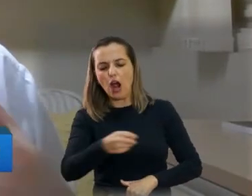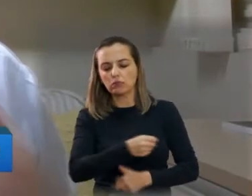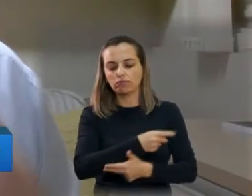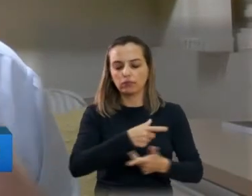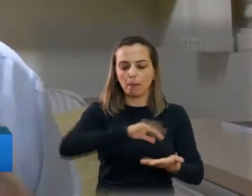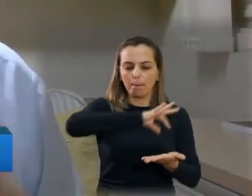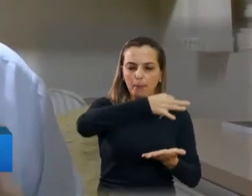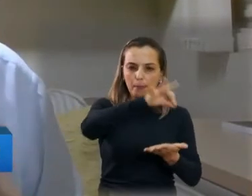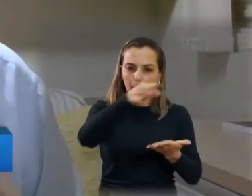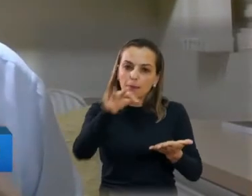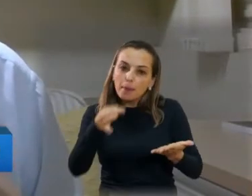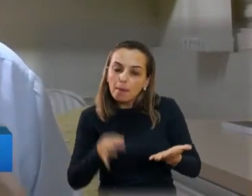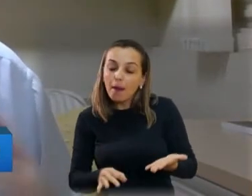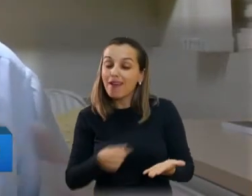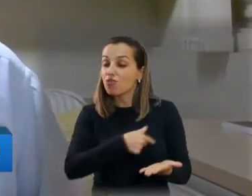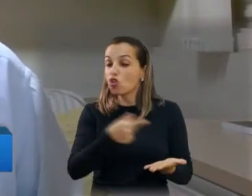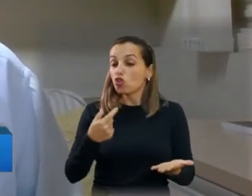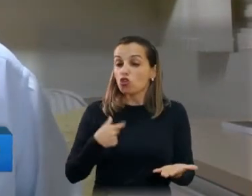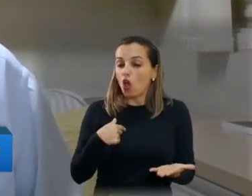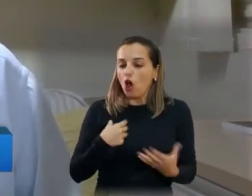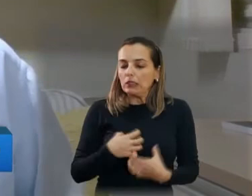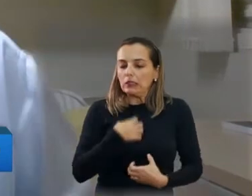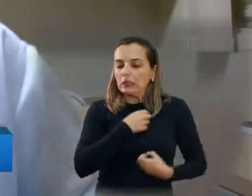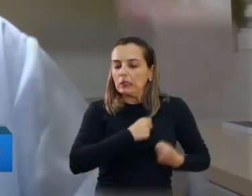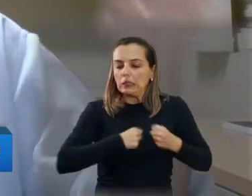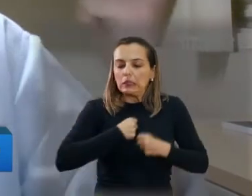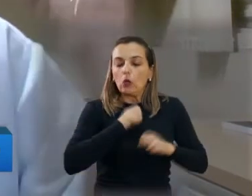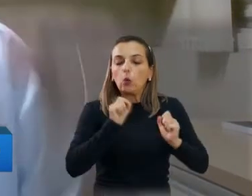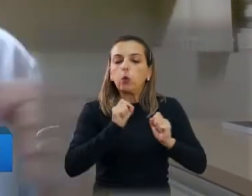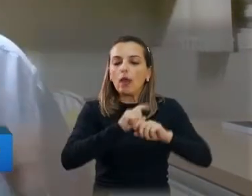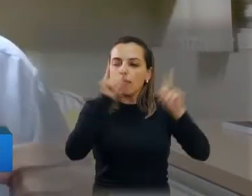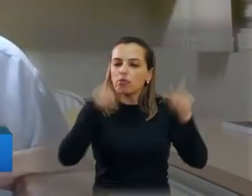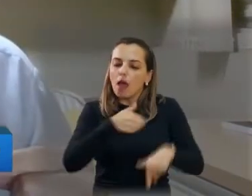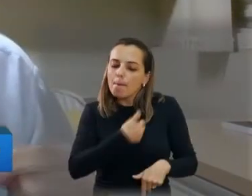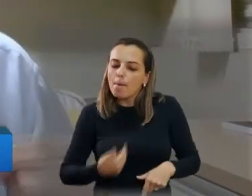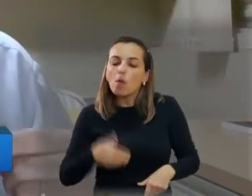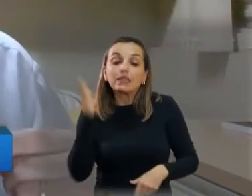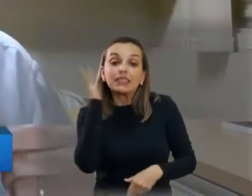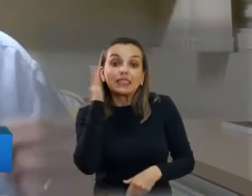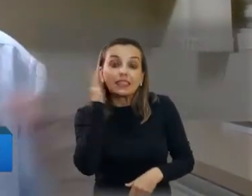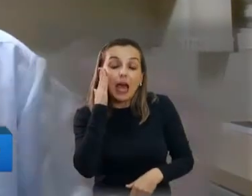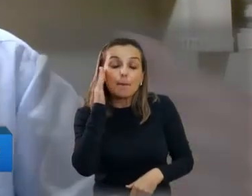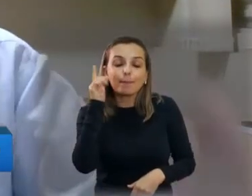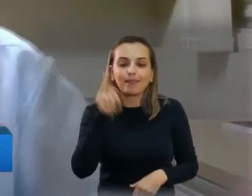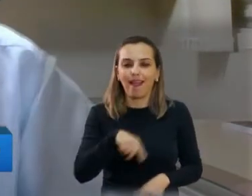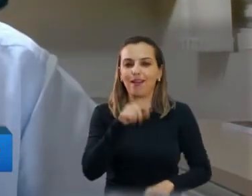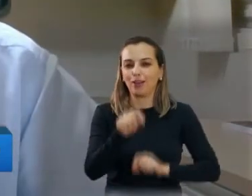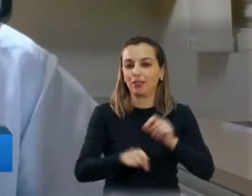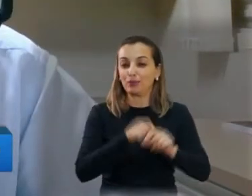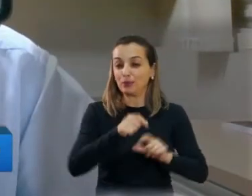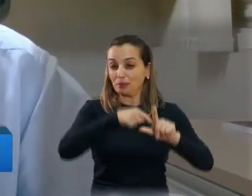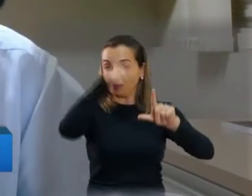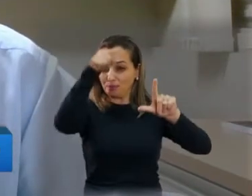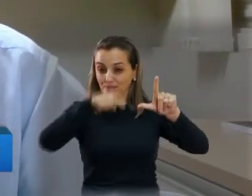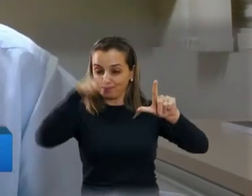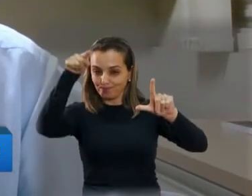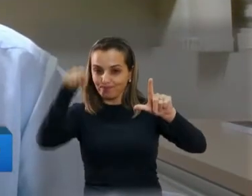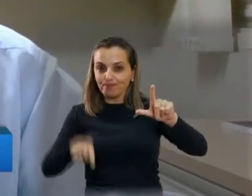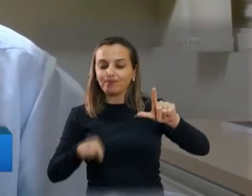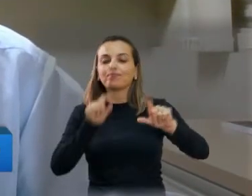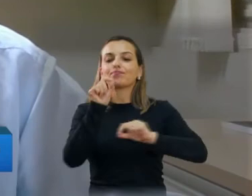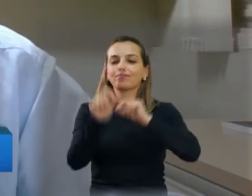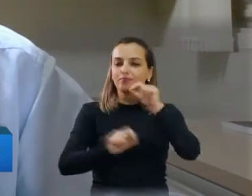Tainara, a nossa angústia enquanto servidores públicos é que nós sabemos, pela queda estatística